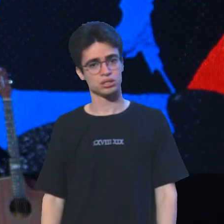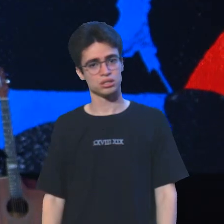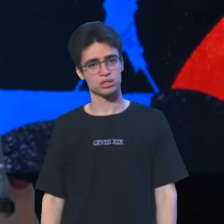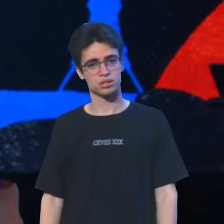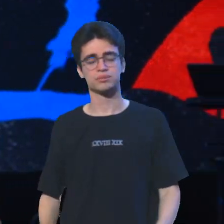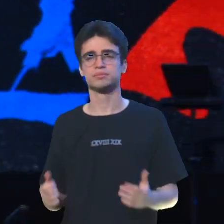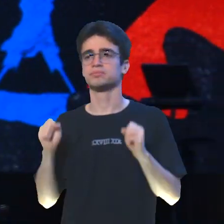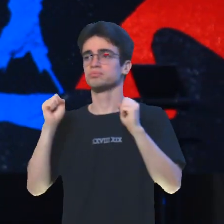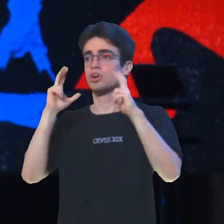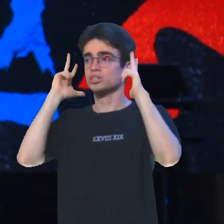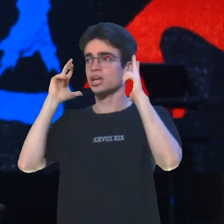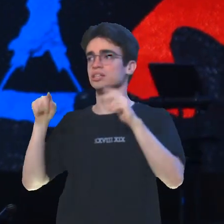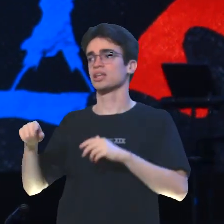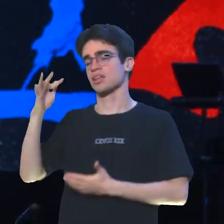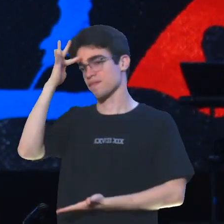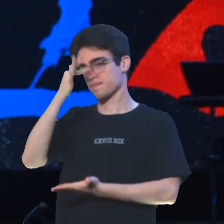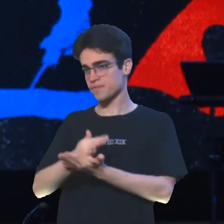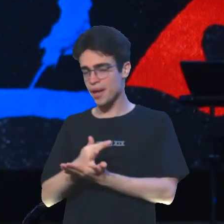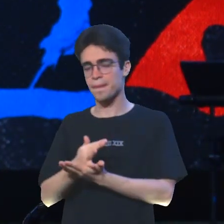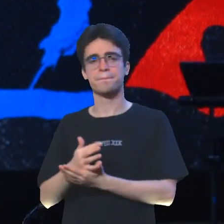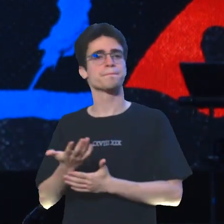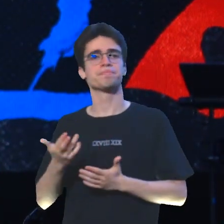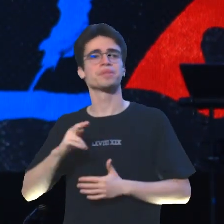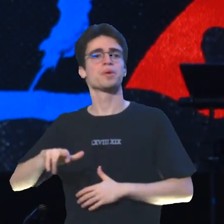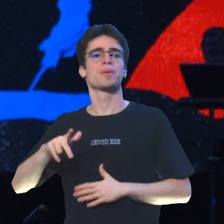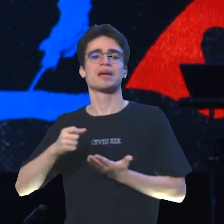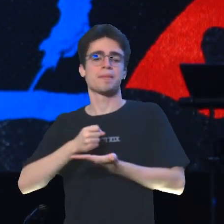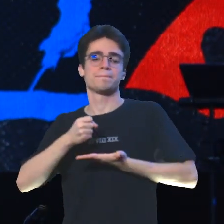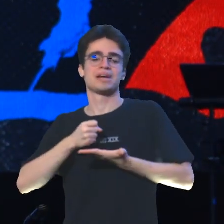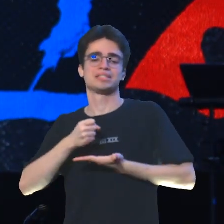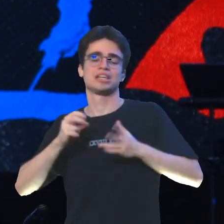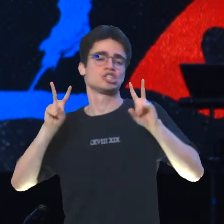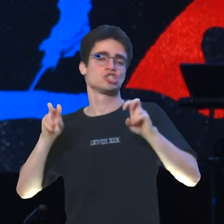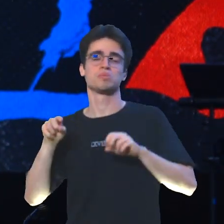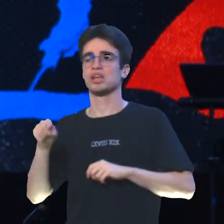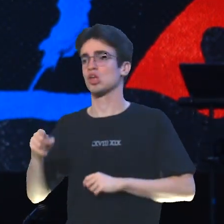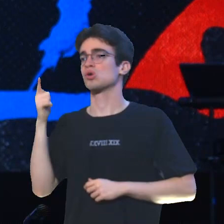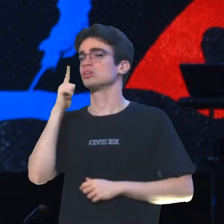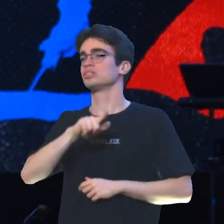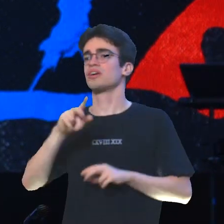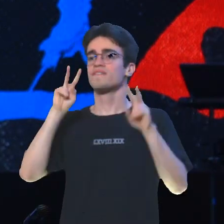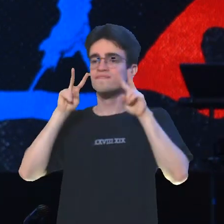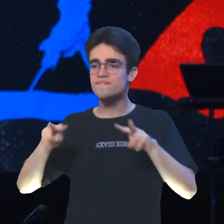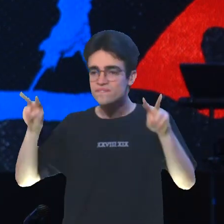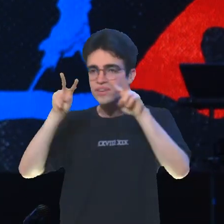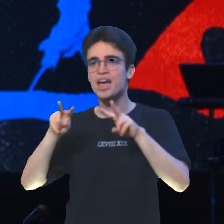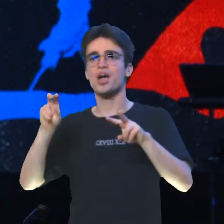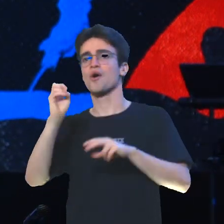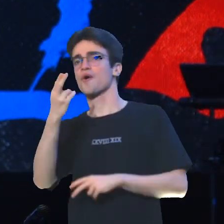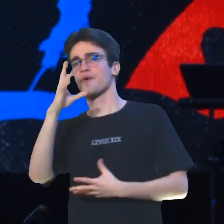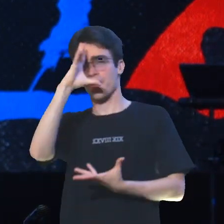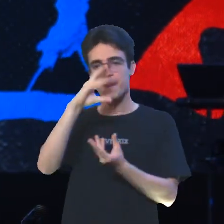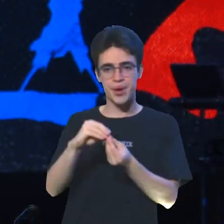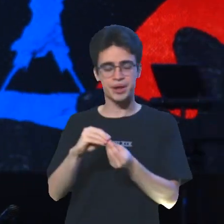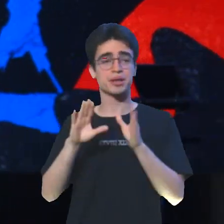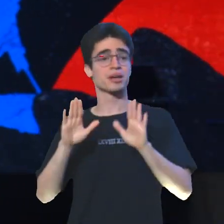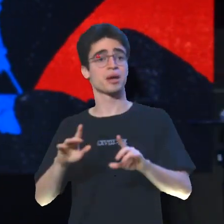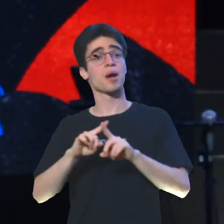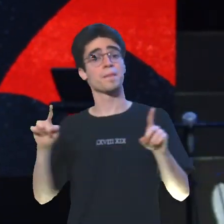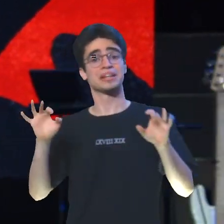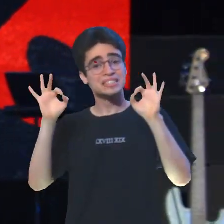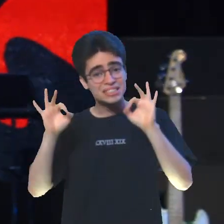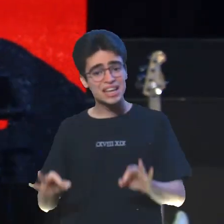A fé de Moisés, ela não era baseada no que ele podia ver ou entender, mas na certeza que